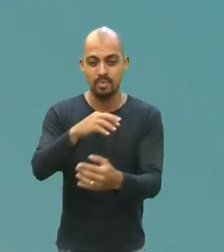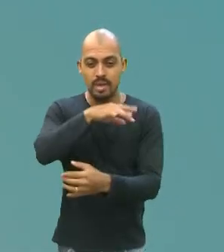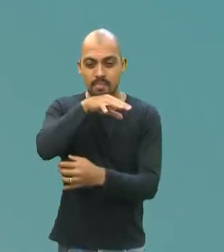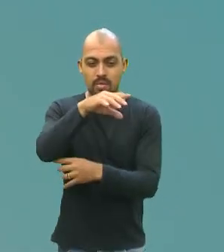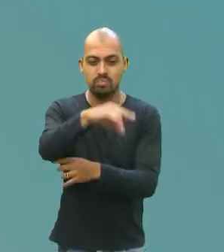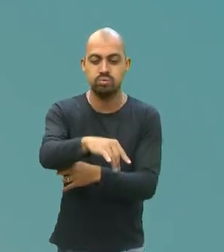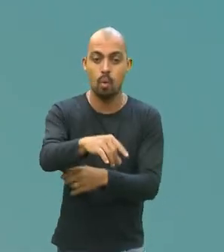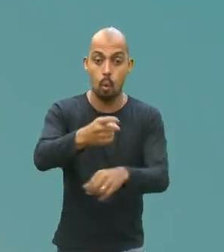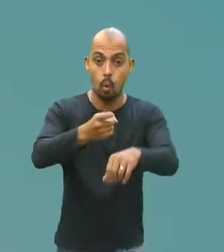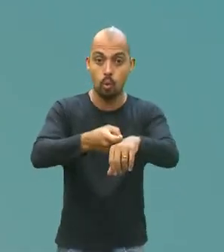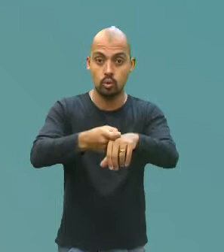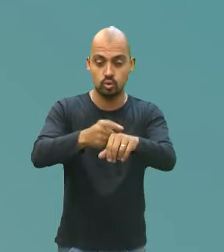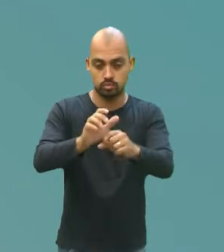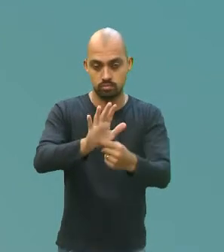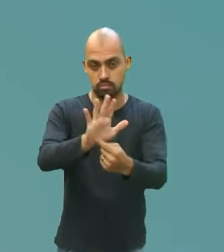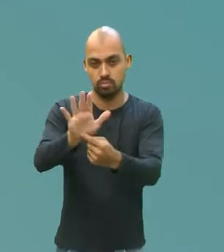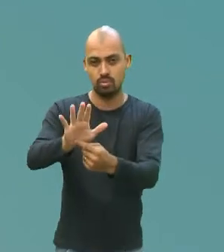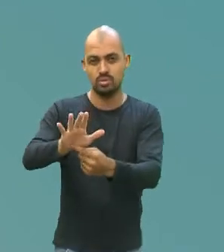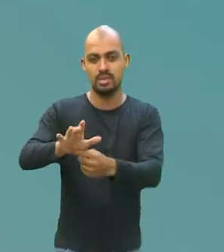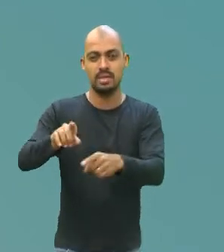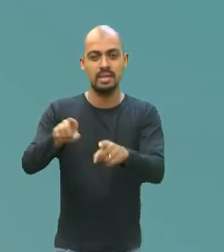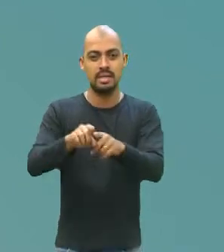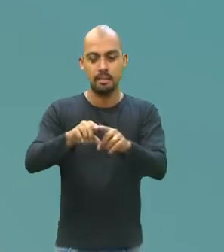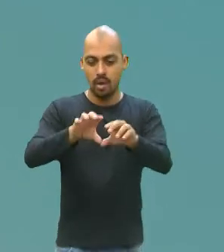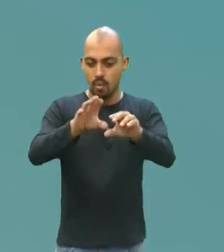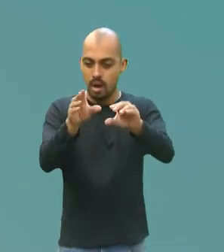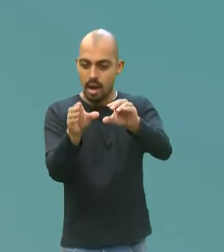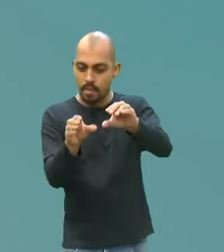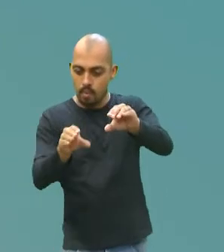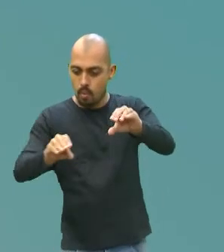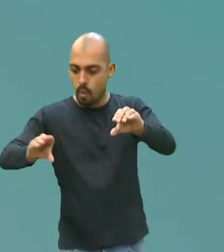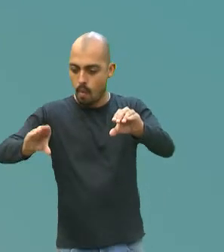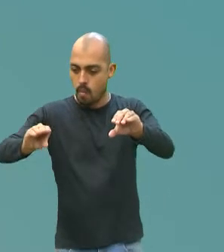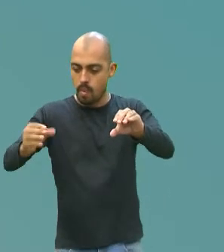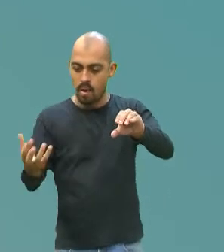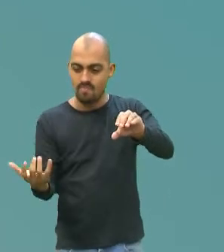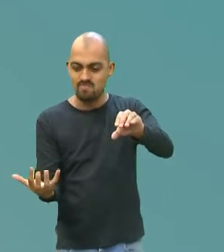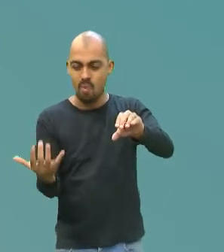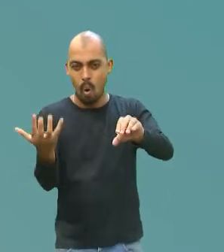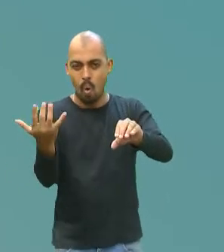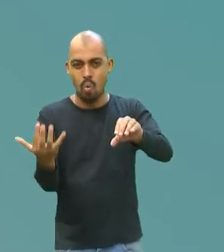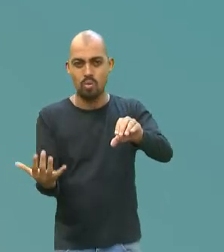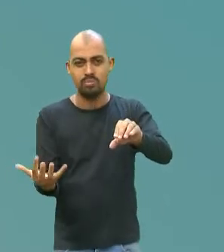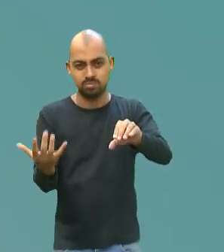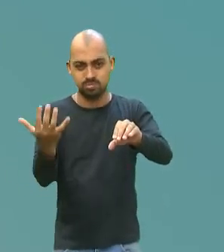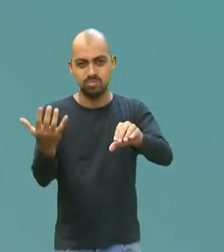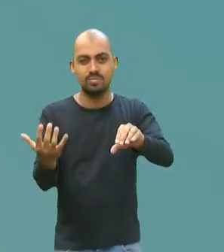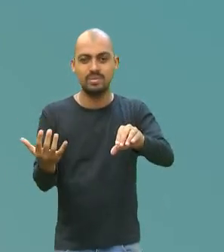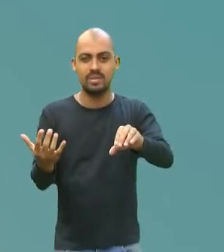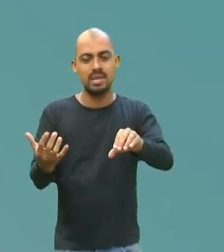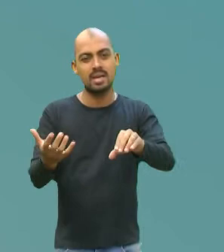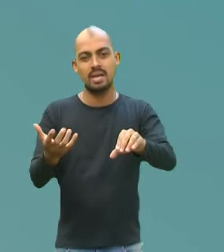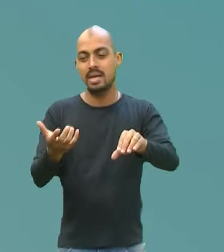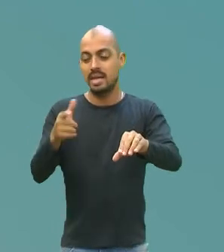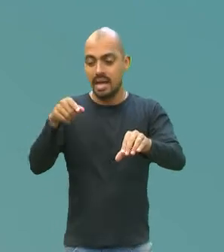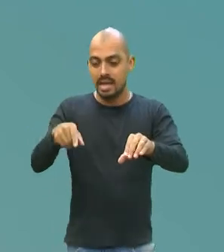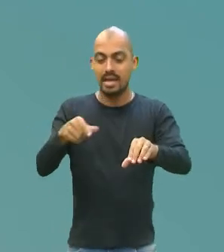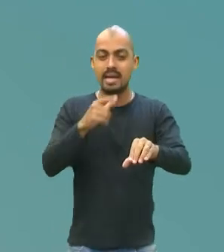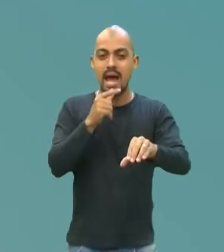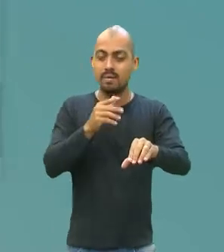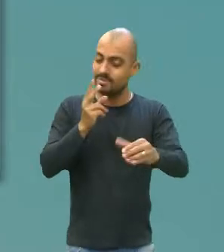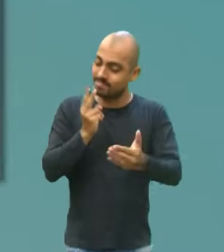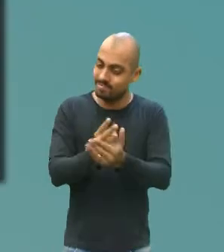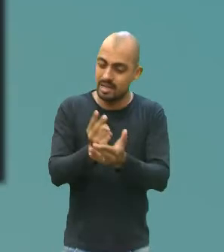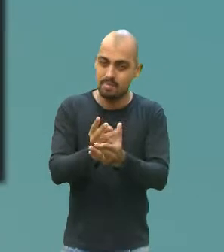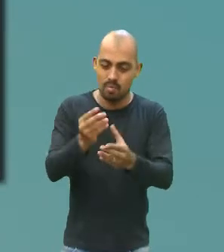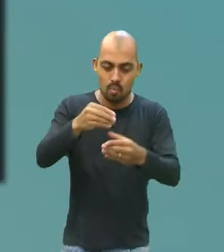exposição óssea, o dorso próximo à cauda também estava toda queimada e ela não saía da água. Era uma forma de conforto por conta de